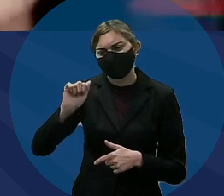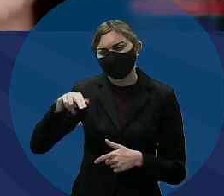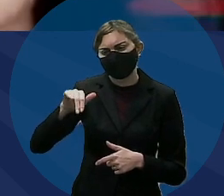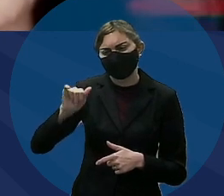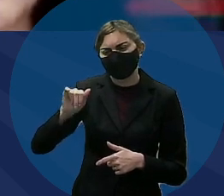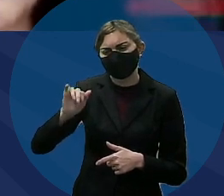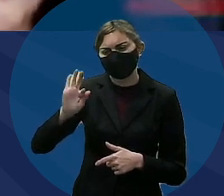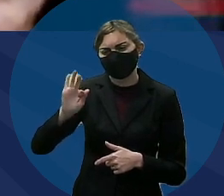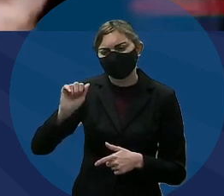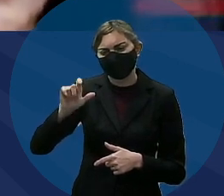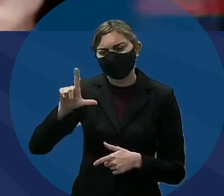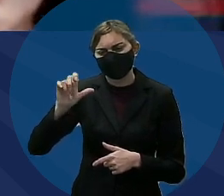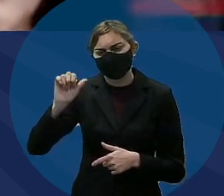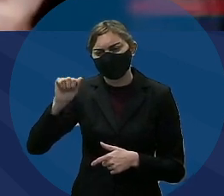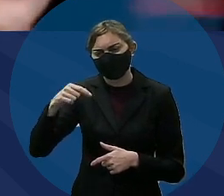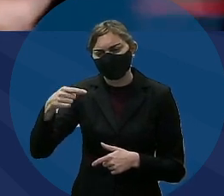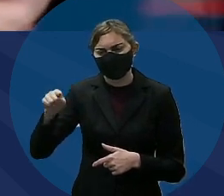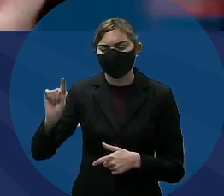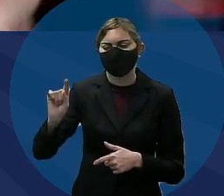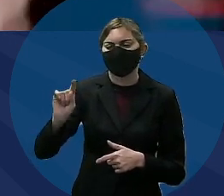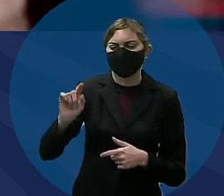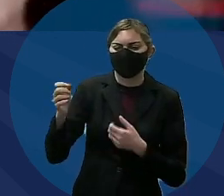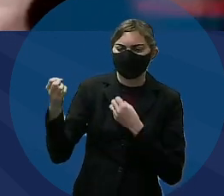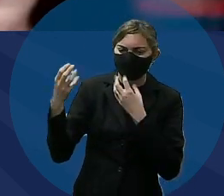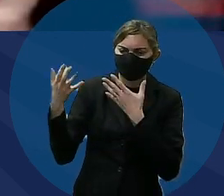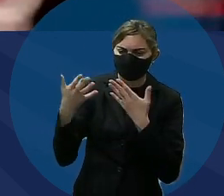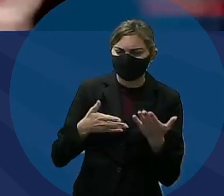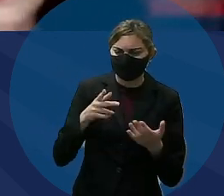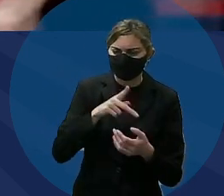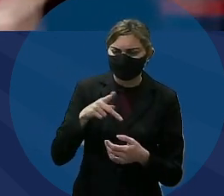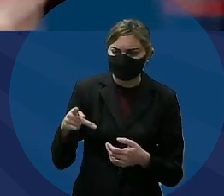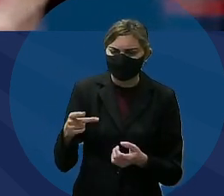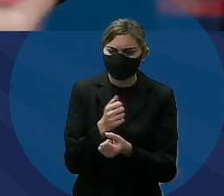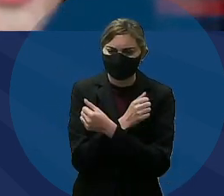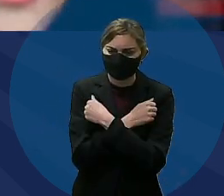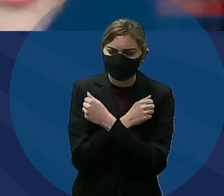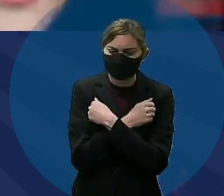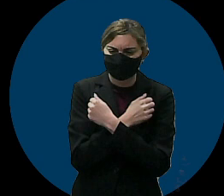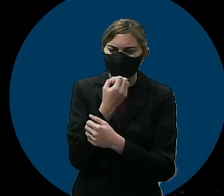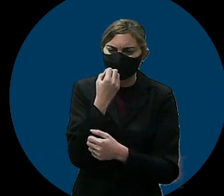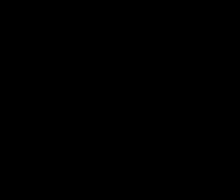Falcão. Seja bem-vinda, professora. Grande abraço. Bom dia.